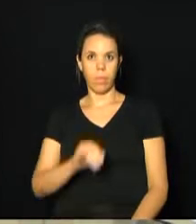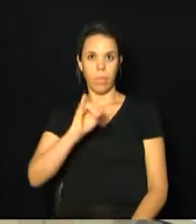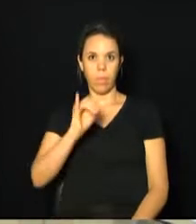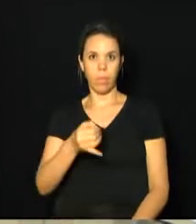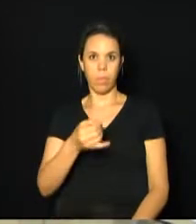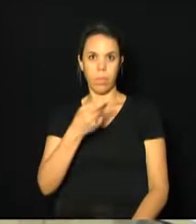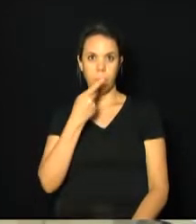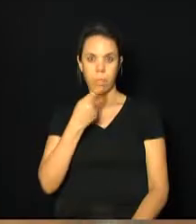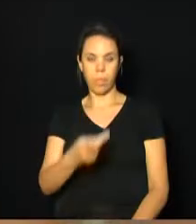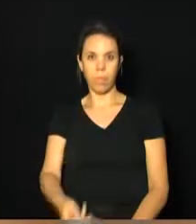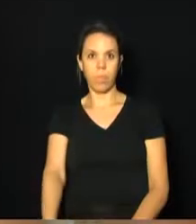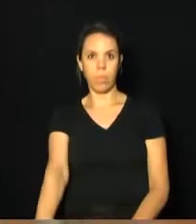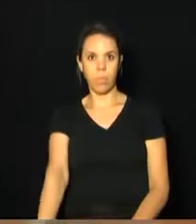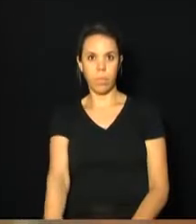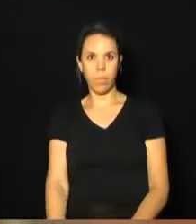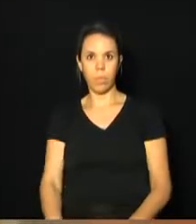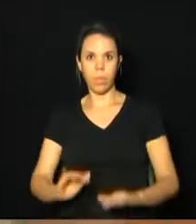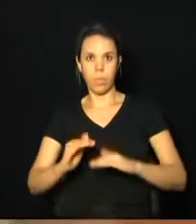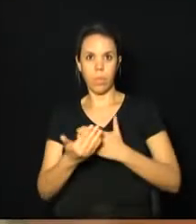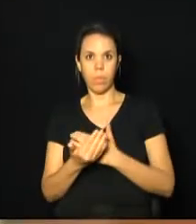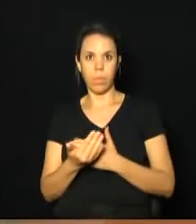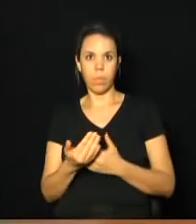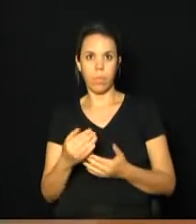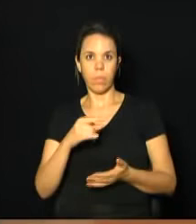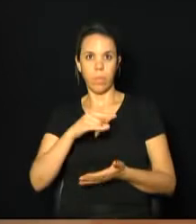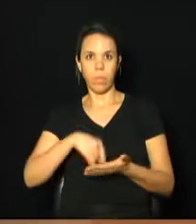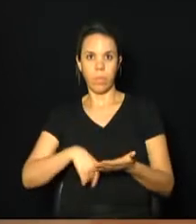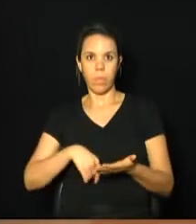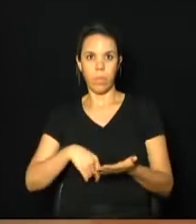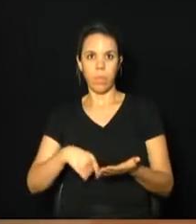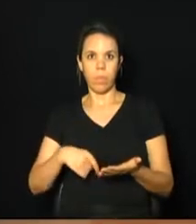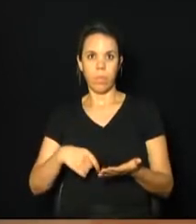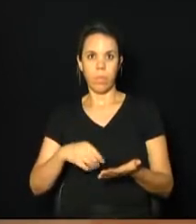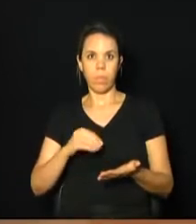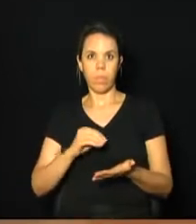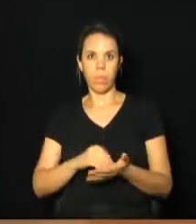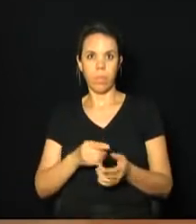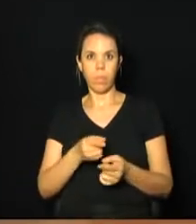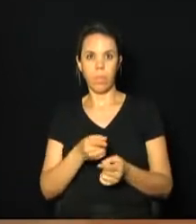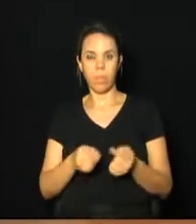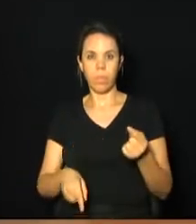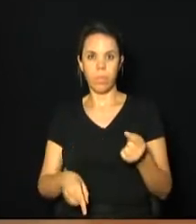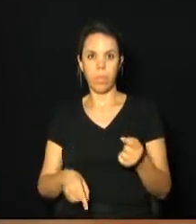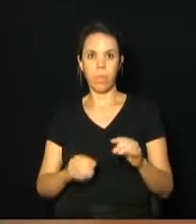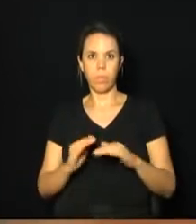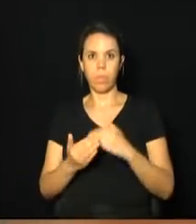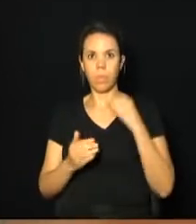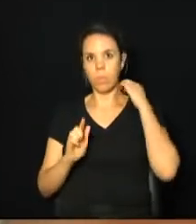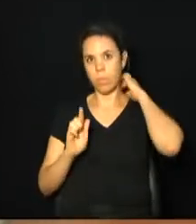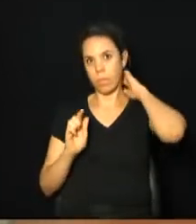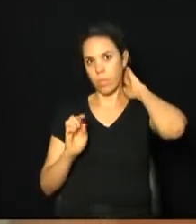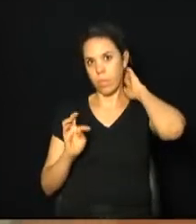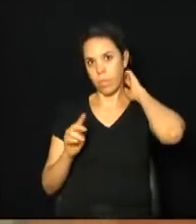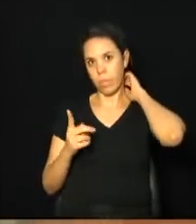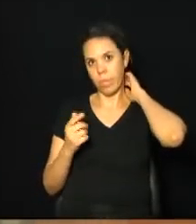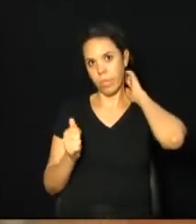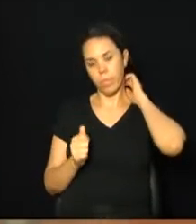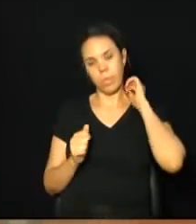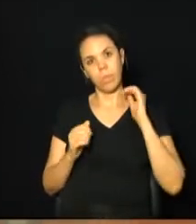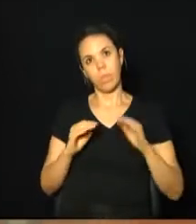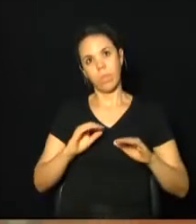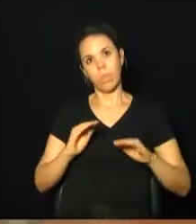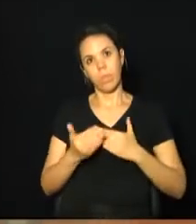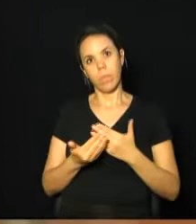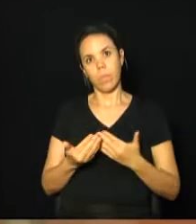Aproveitando, para falar do loteamento irregular. Na região do Gargantilha, nós temos um loteamento